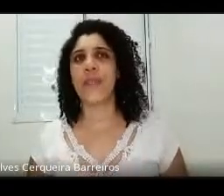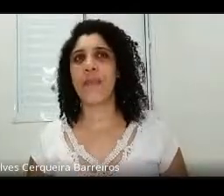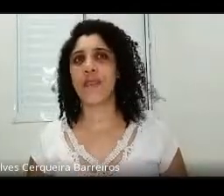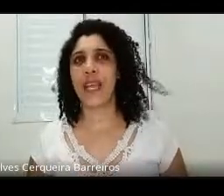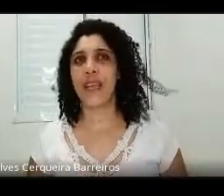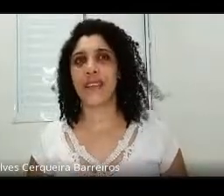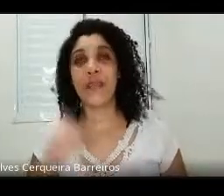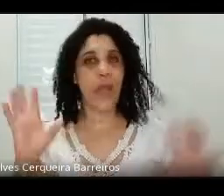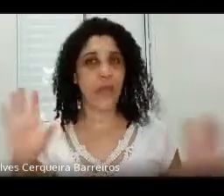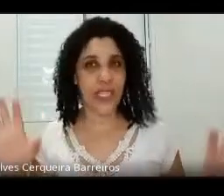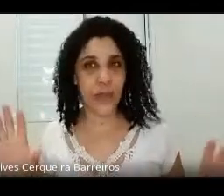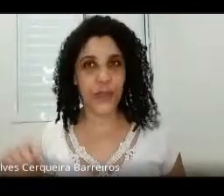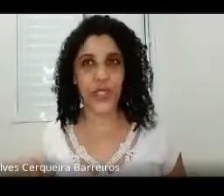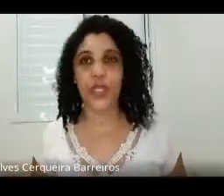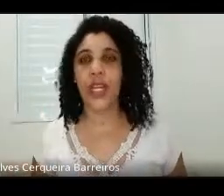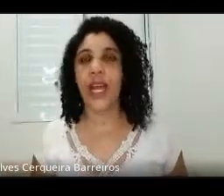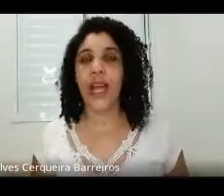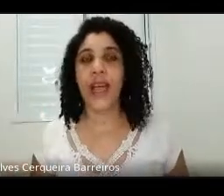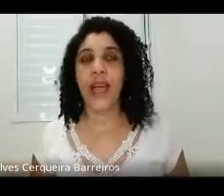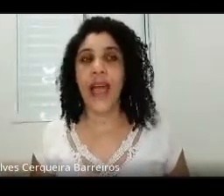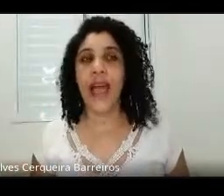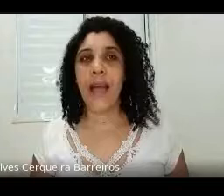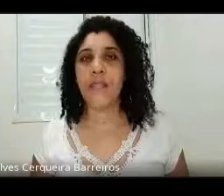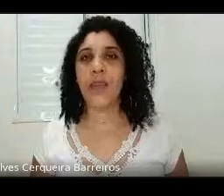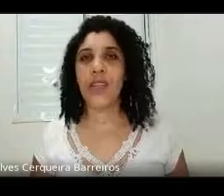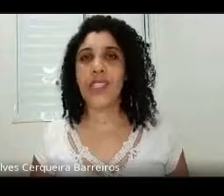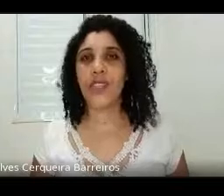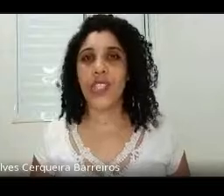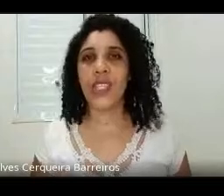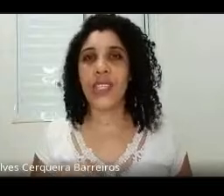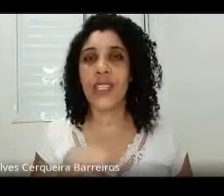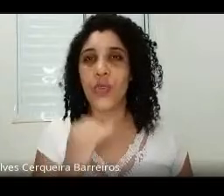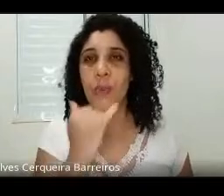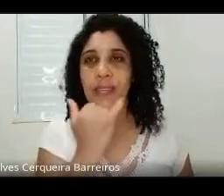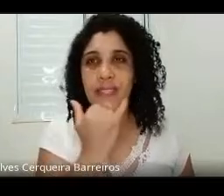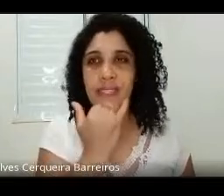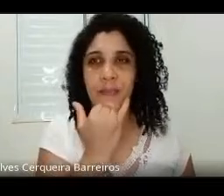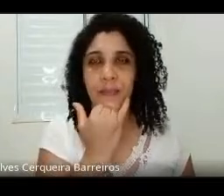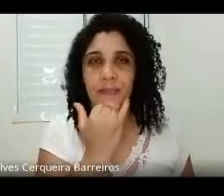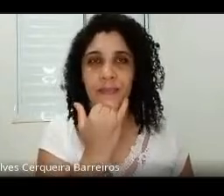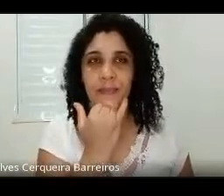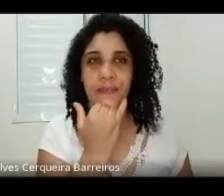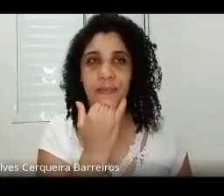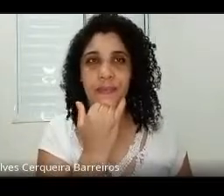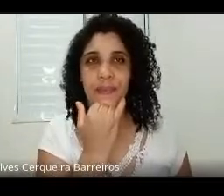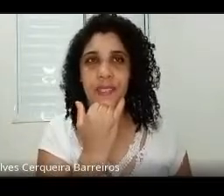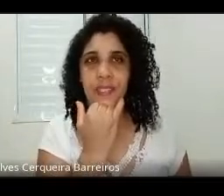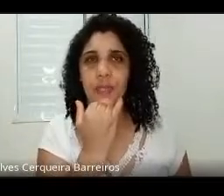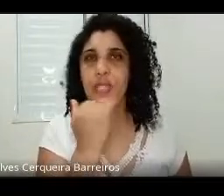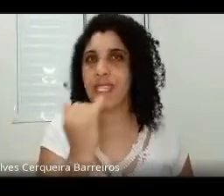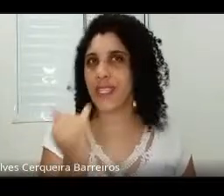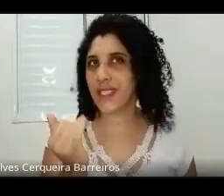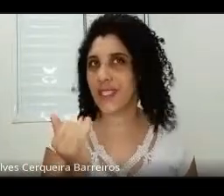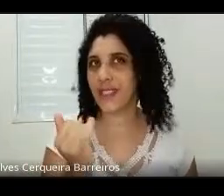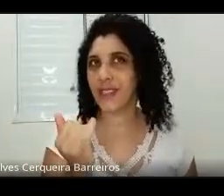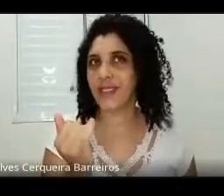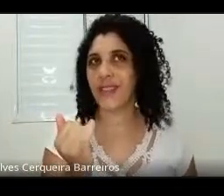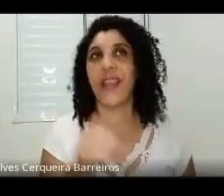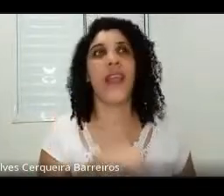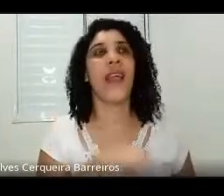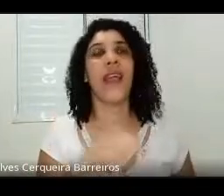aí começa a perguntar. Sempre pergunta assim ao professor: ah, mas por que o sinal de desculpa é assim? Não podia ser